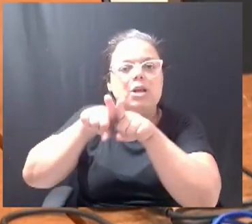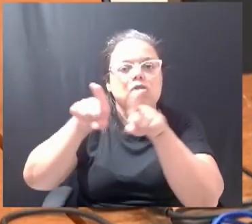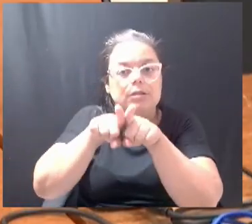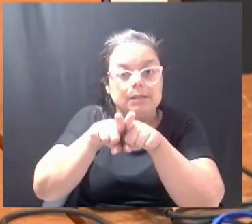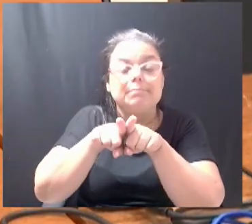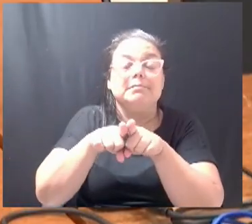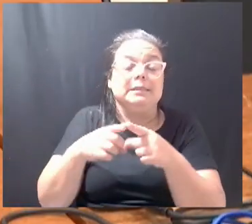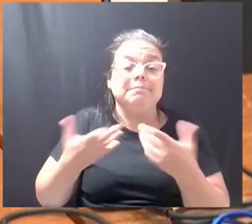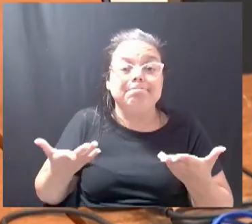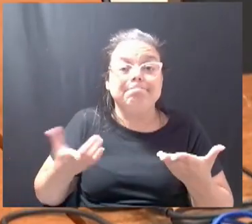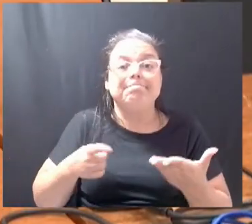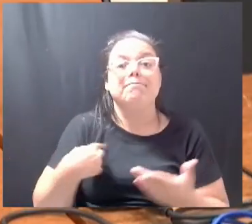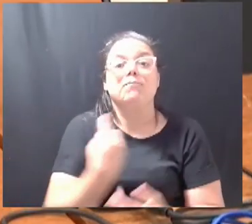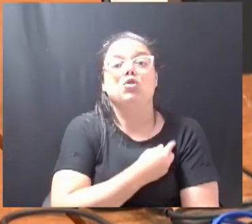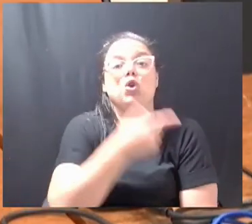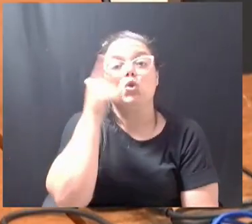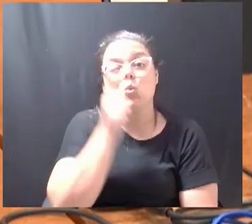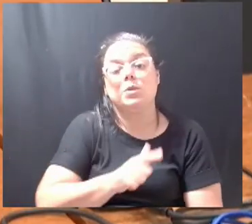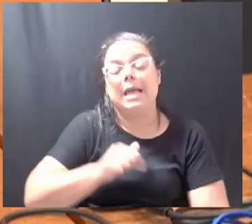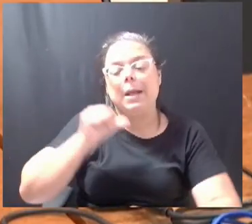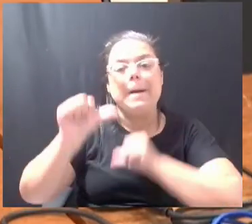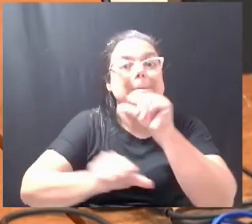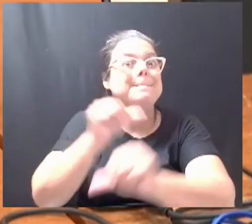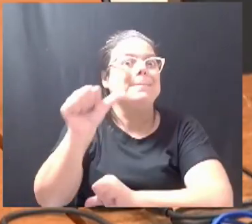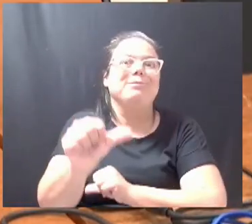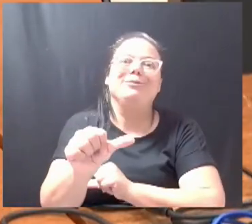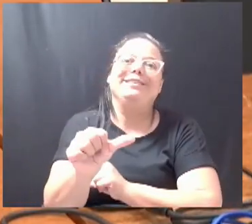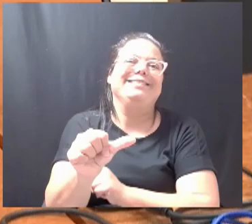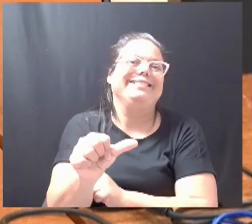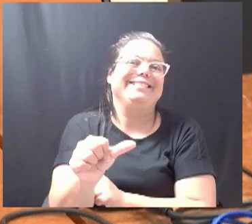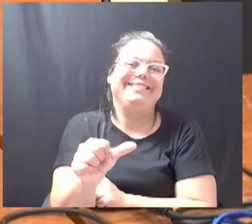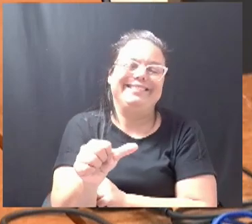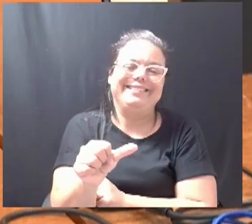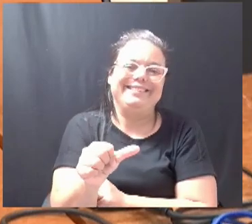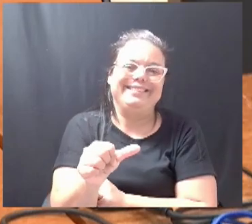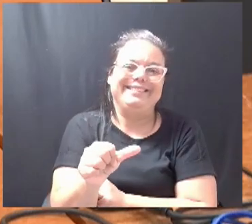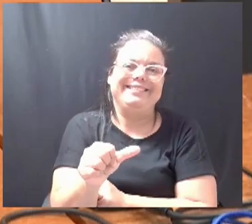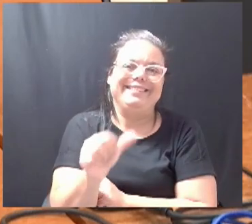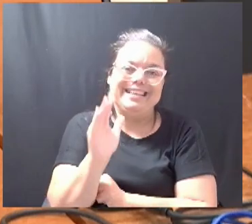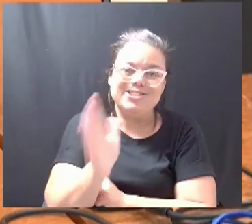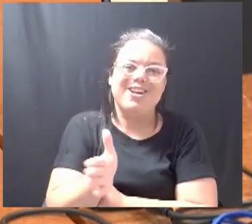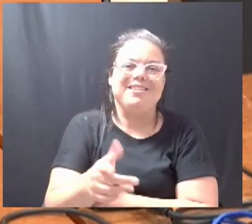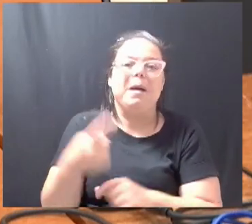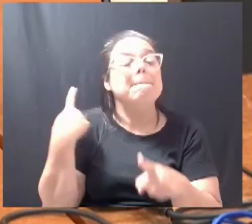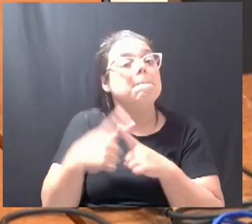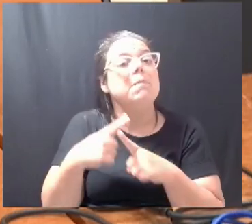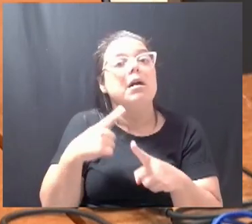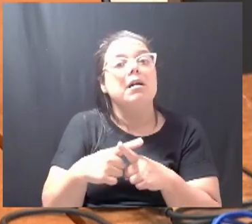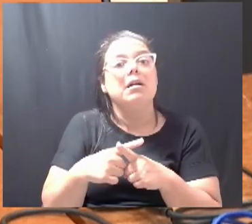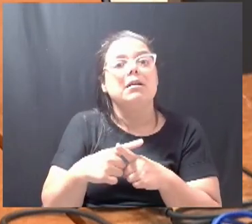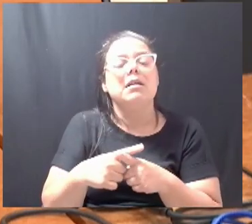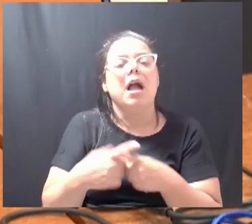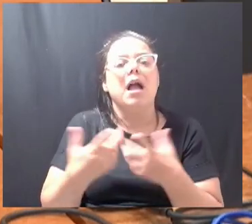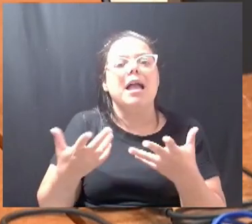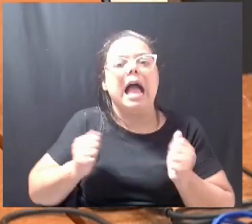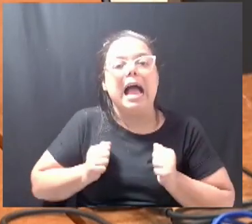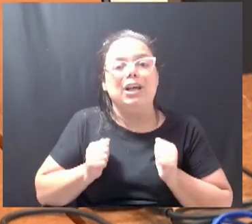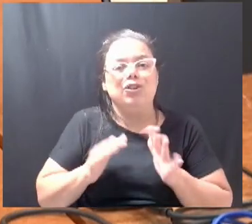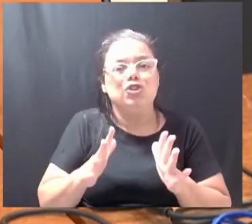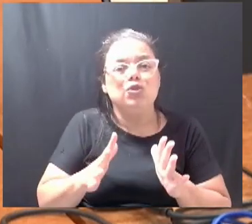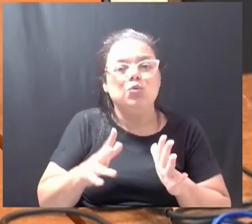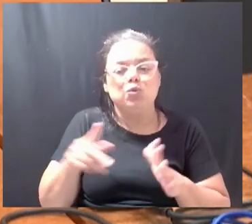promover uma mudança no início desse quadro, tá? Porque muitas das atitudes errôneas de professores e